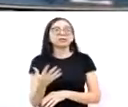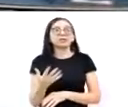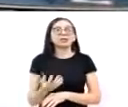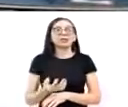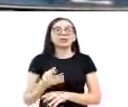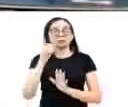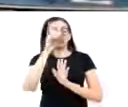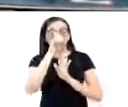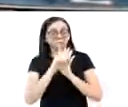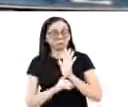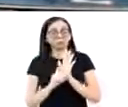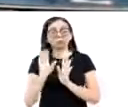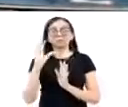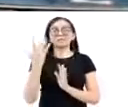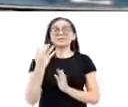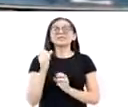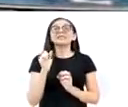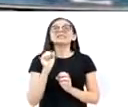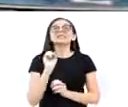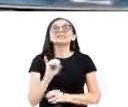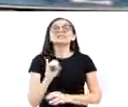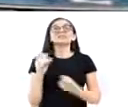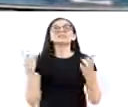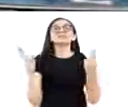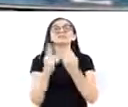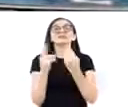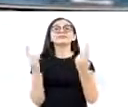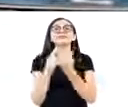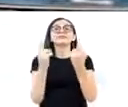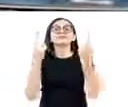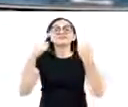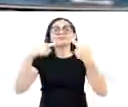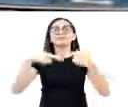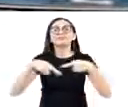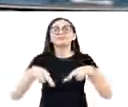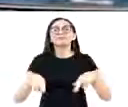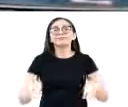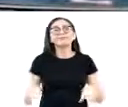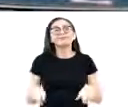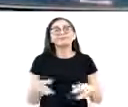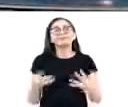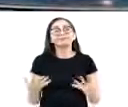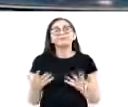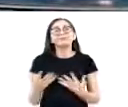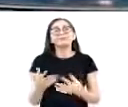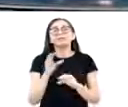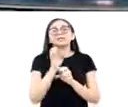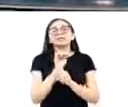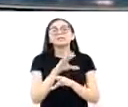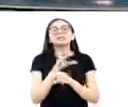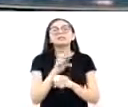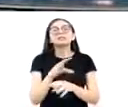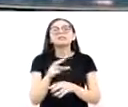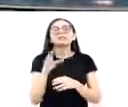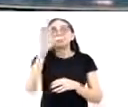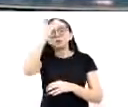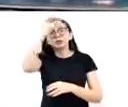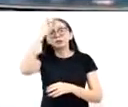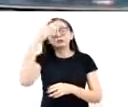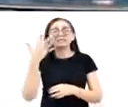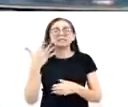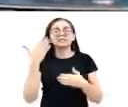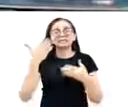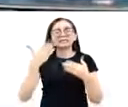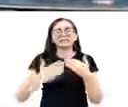não um direito resguardado. Se essa relação é quebrada, é claro que atinge o ensino-aprendizagem, e de